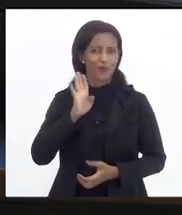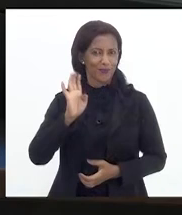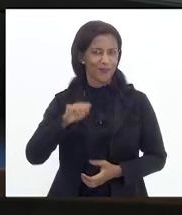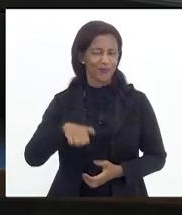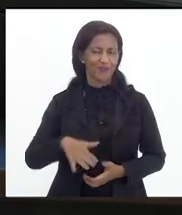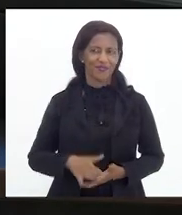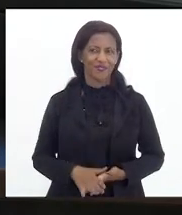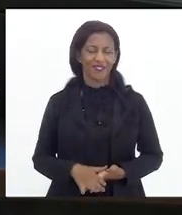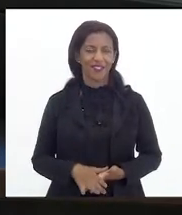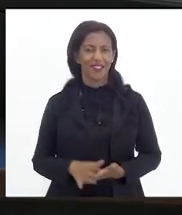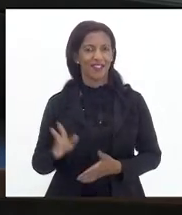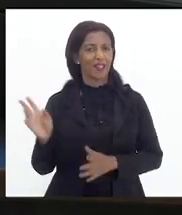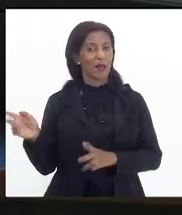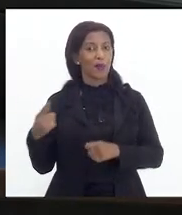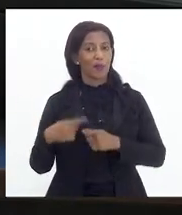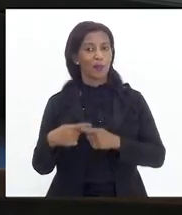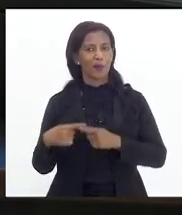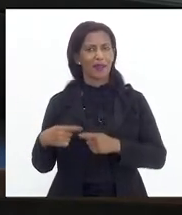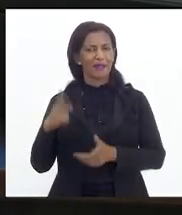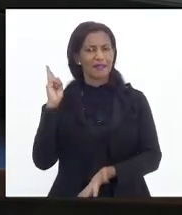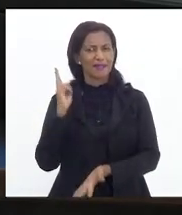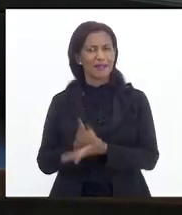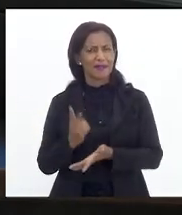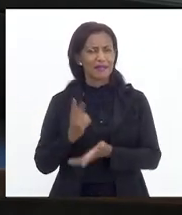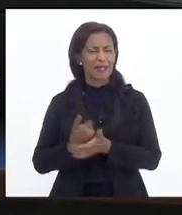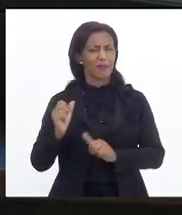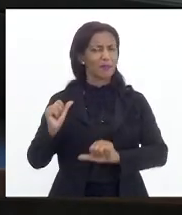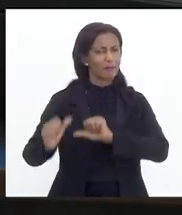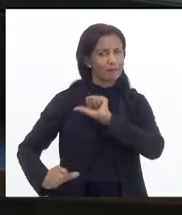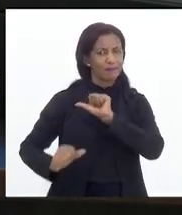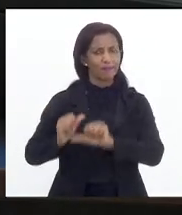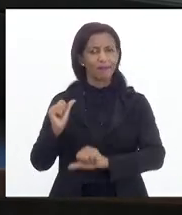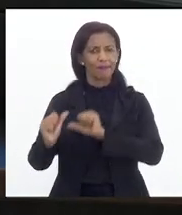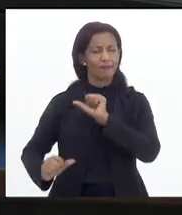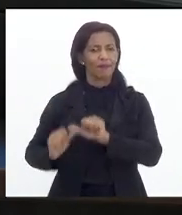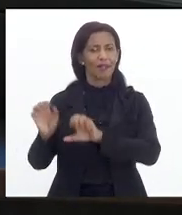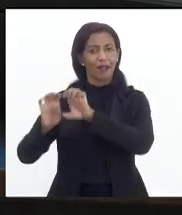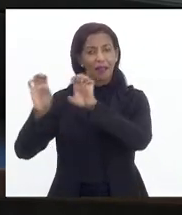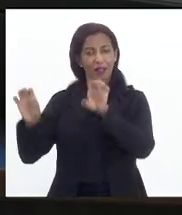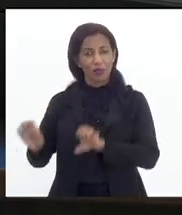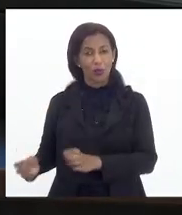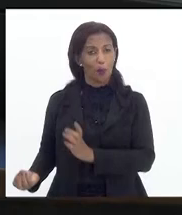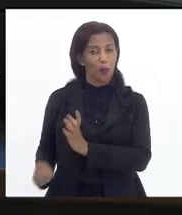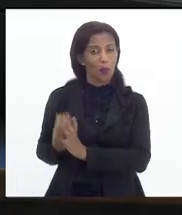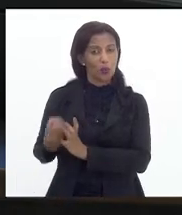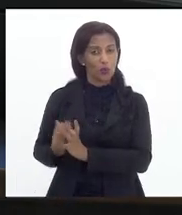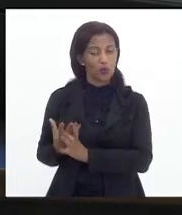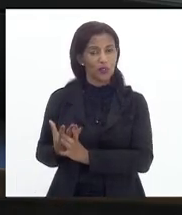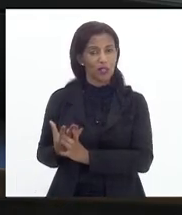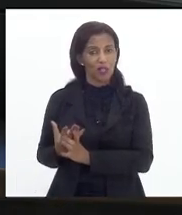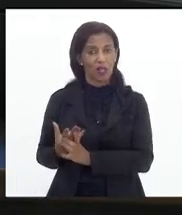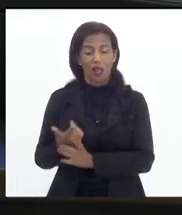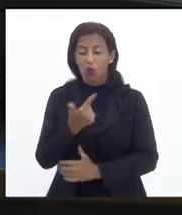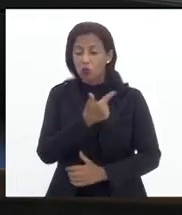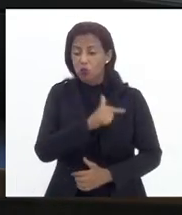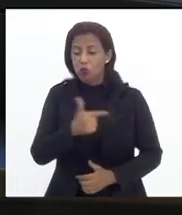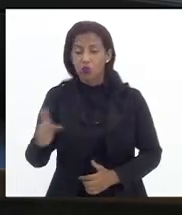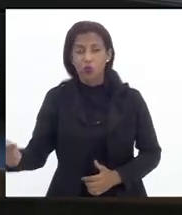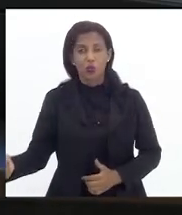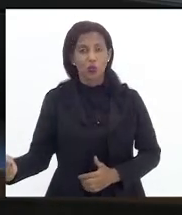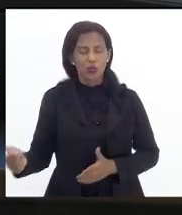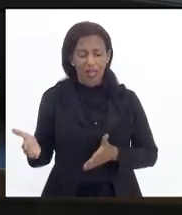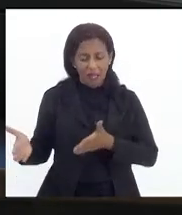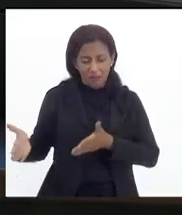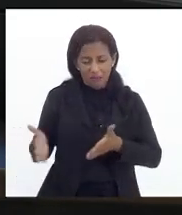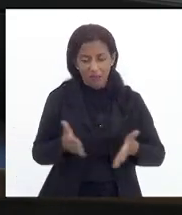termo porque por diversas vezes a gente usa esse termo a estrutura produtiva a outra significa que não existe o